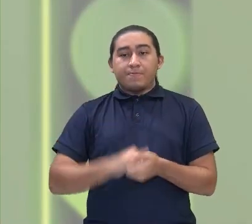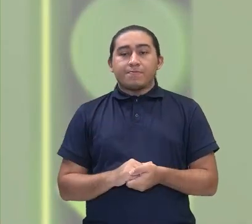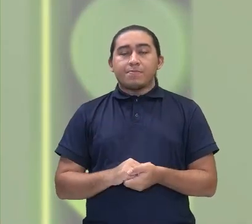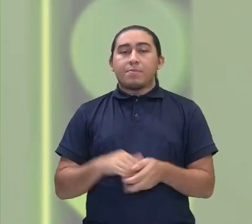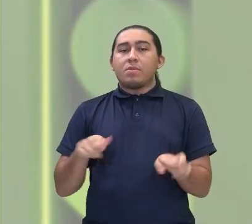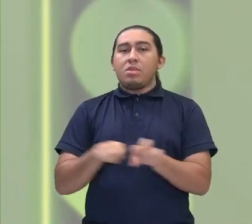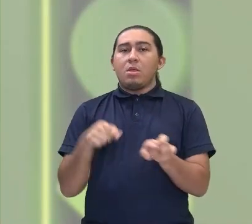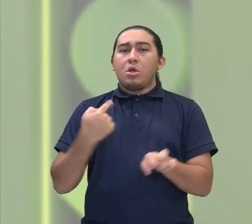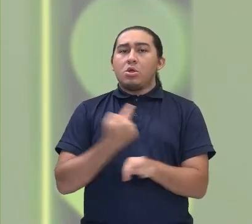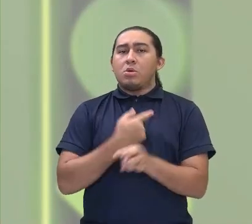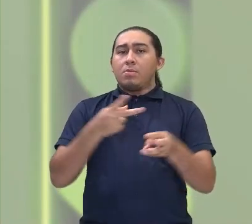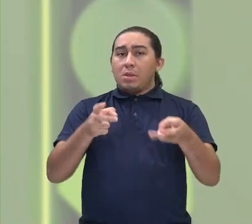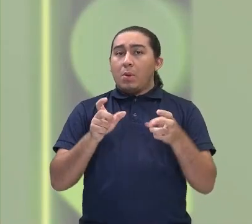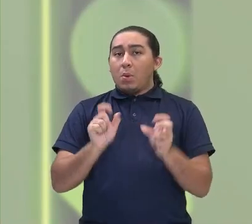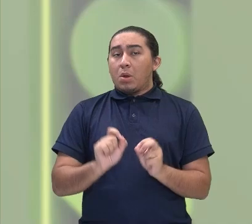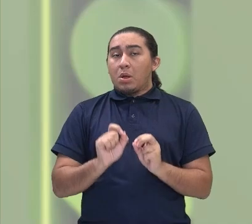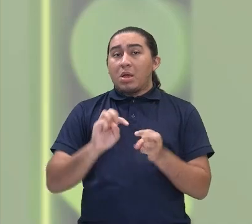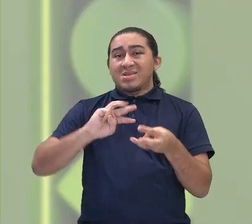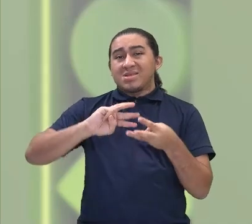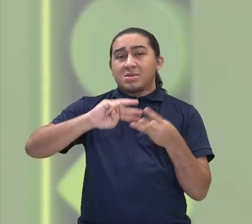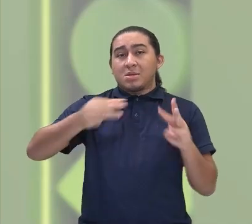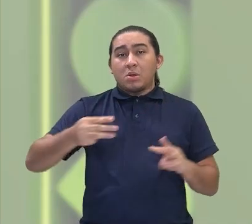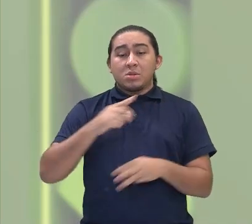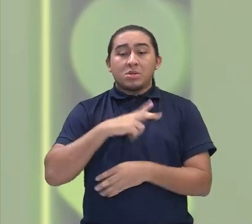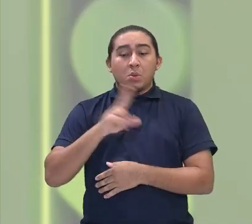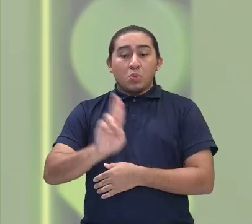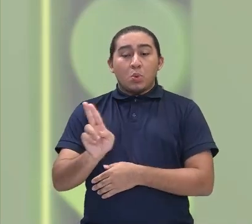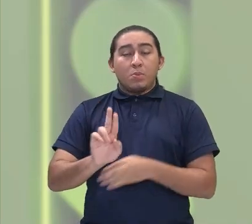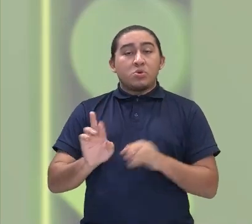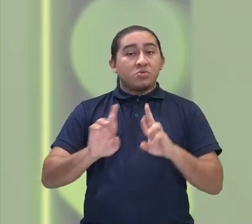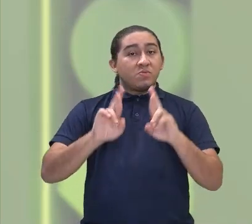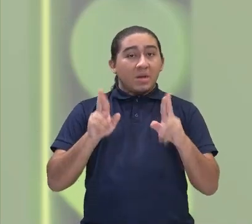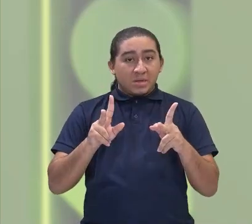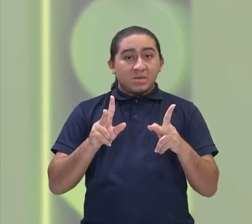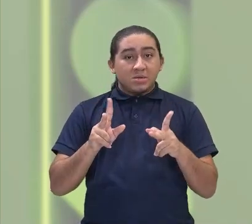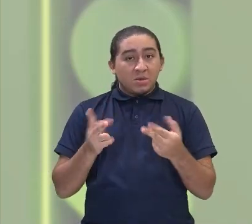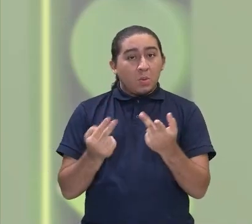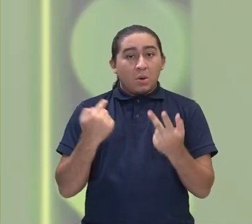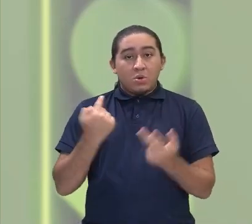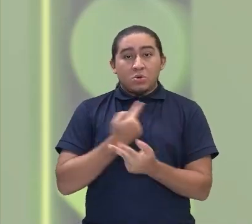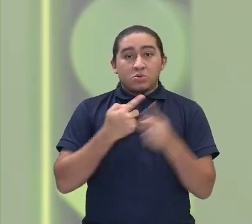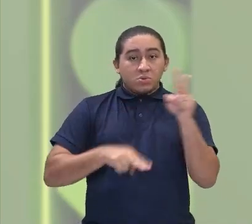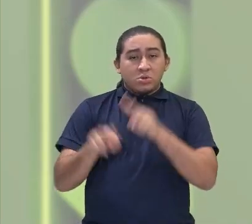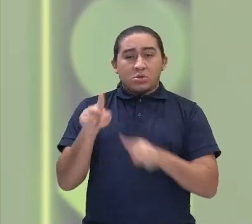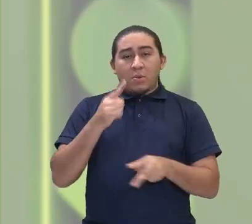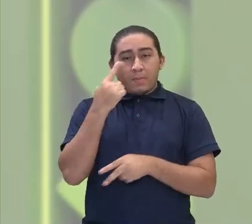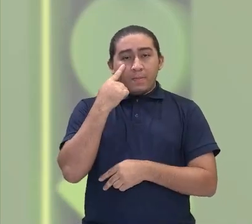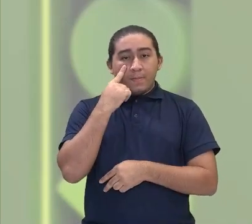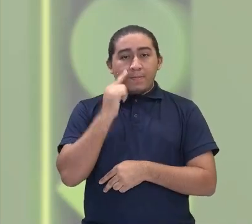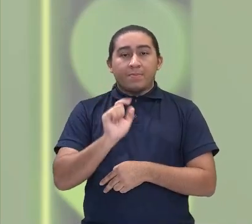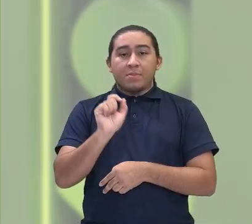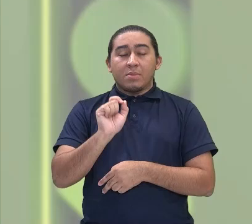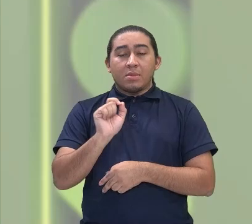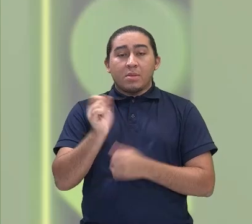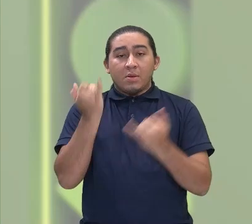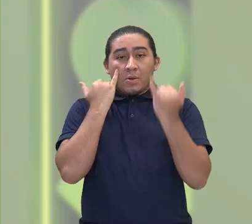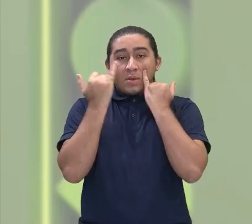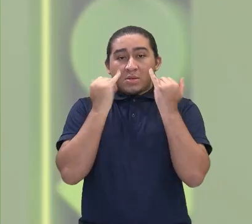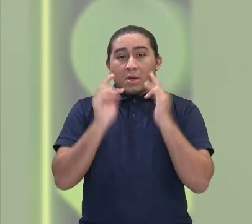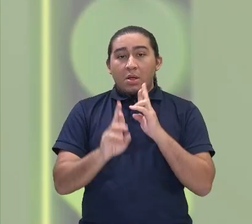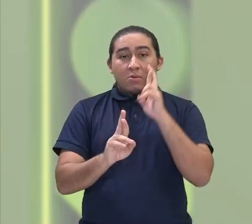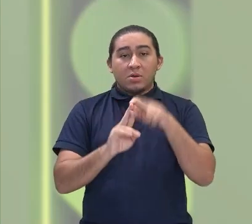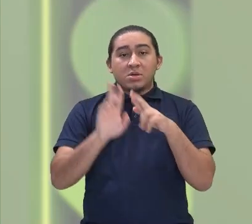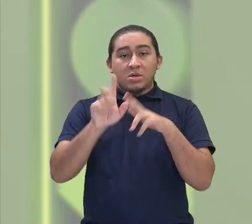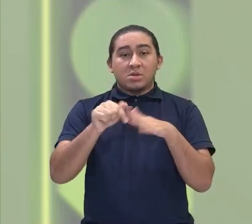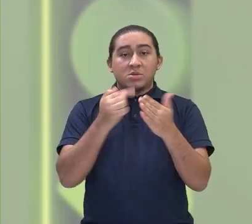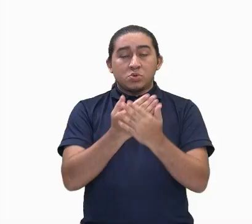tecido muscular, né, as células vão receber um nome diferente, né? Como a gente pôde visualizar. Vamos ver aí mais informações sobre esse